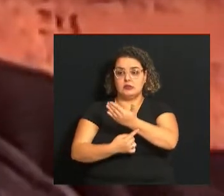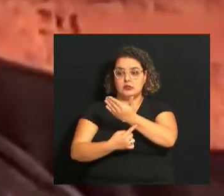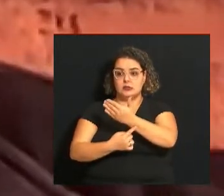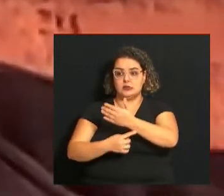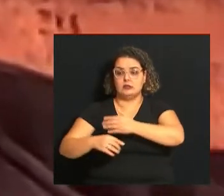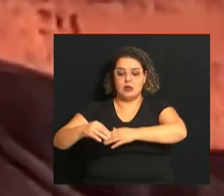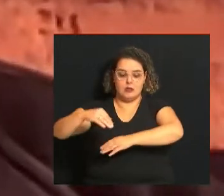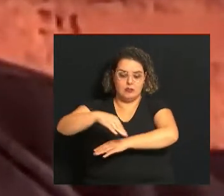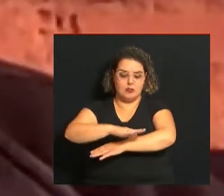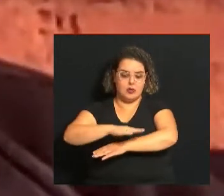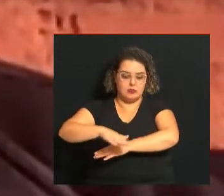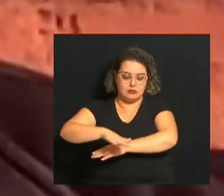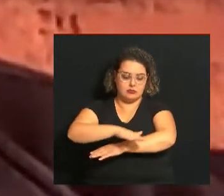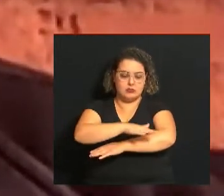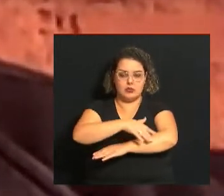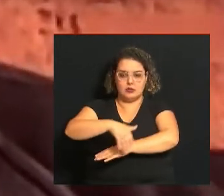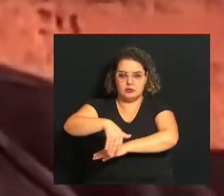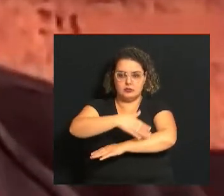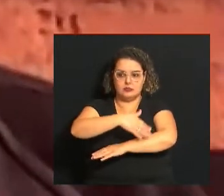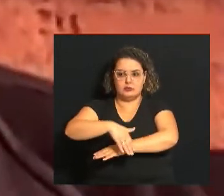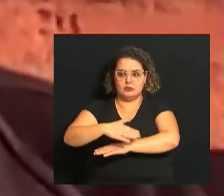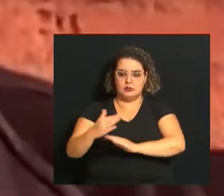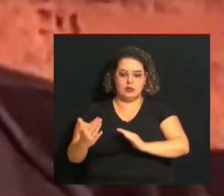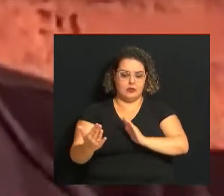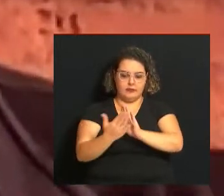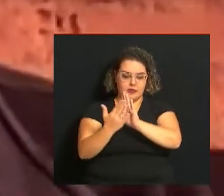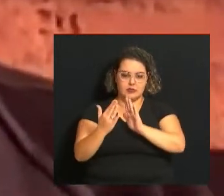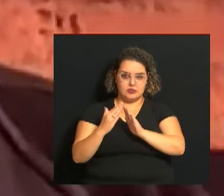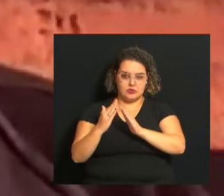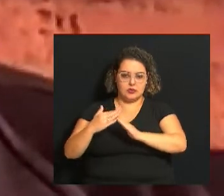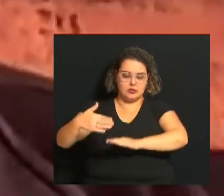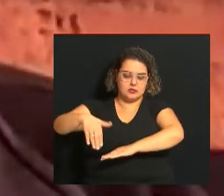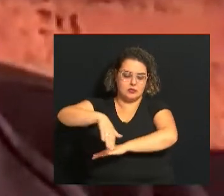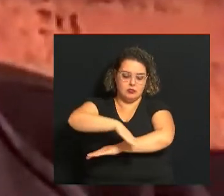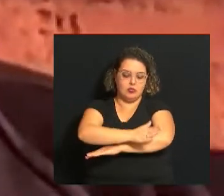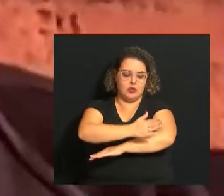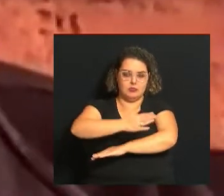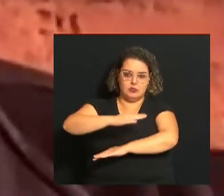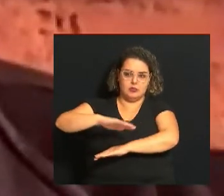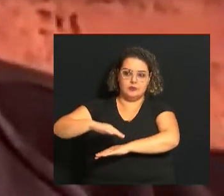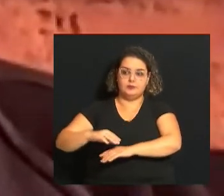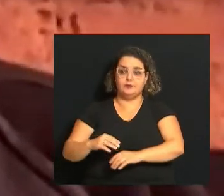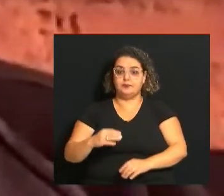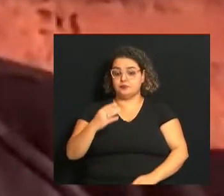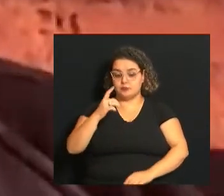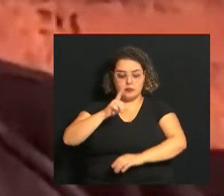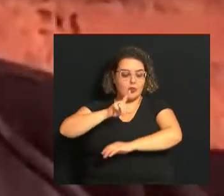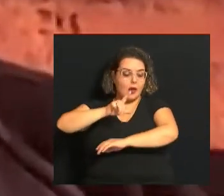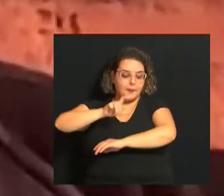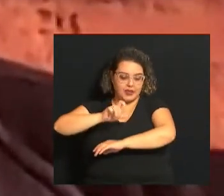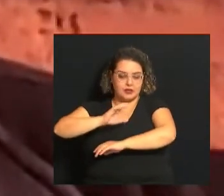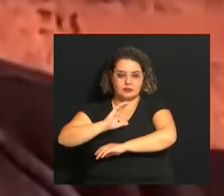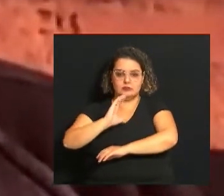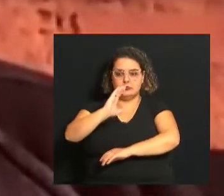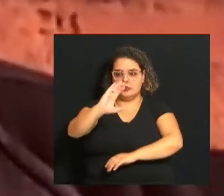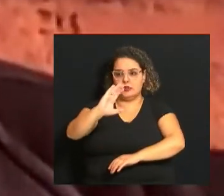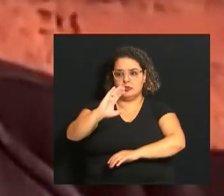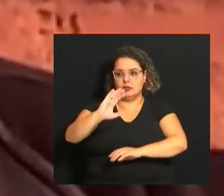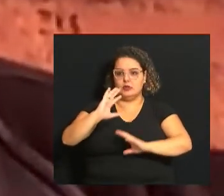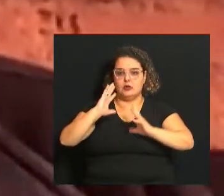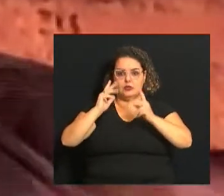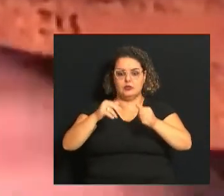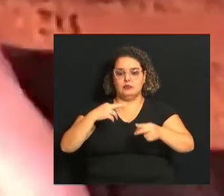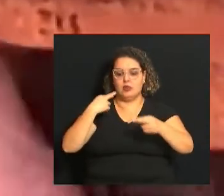aqui na frente da tua casa, e você posta uma foto e todo mundo começa a reclamar da